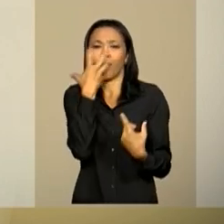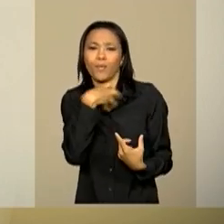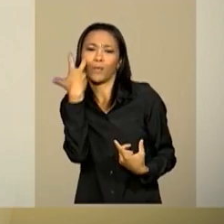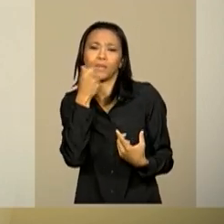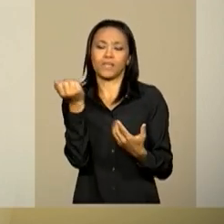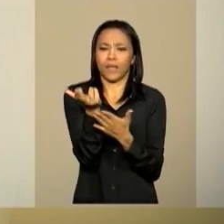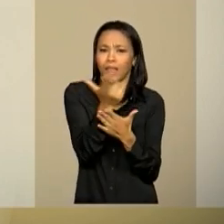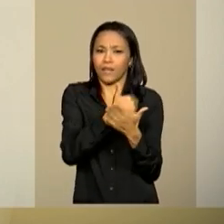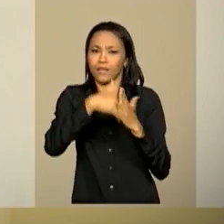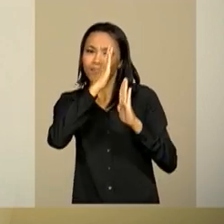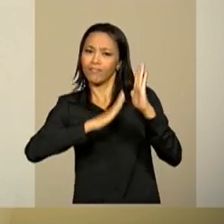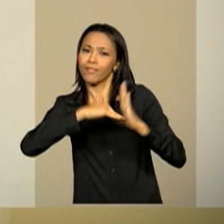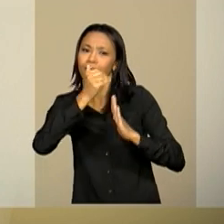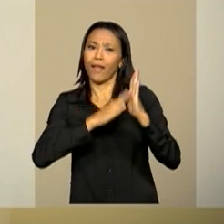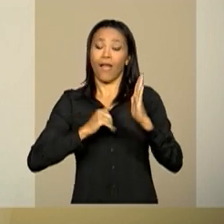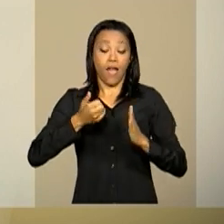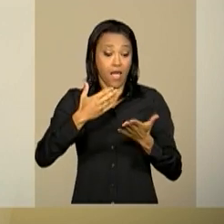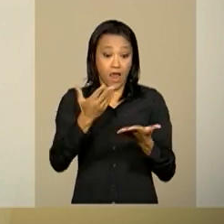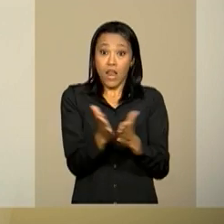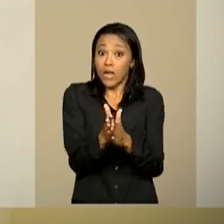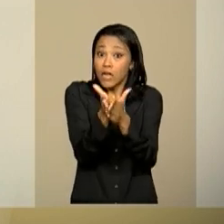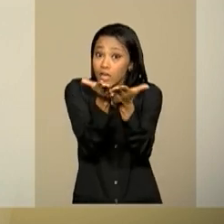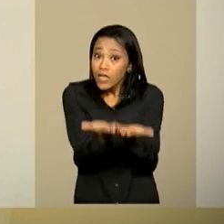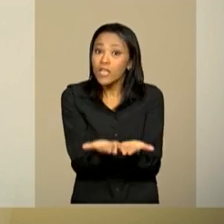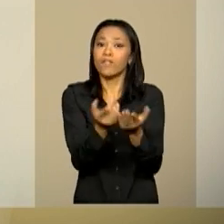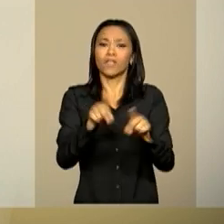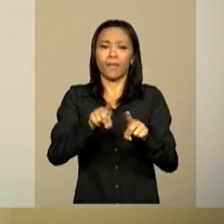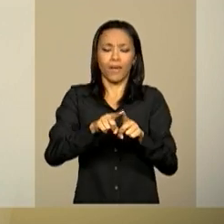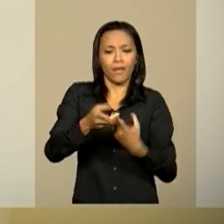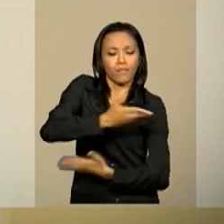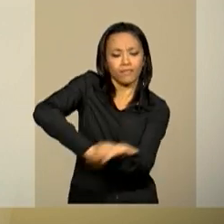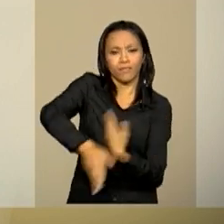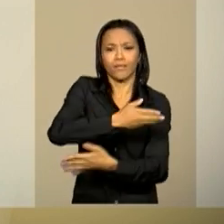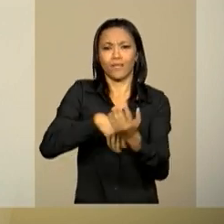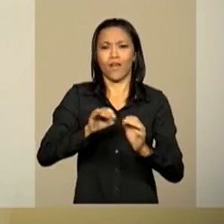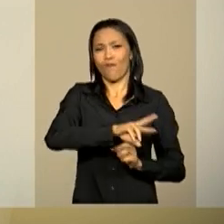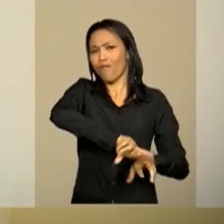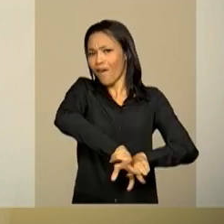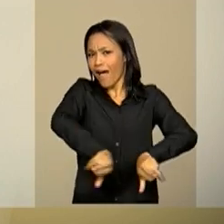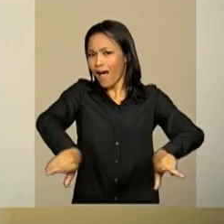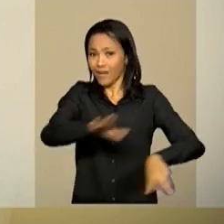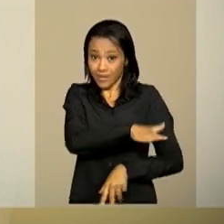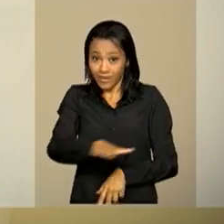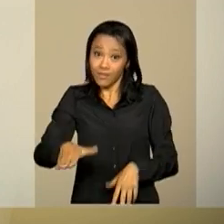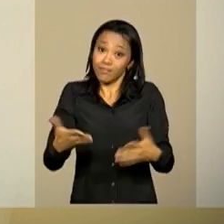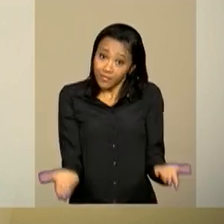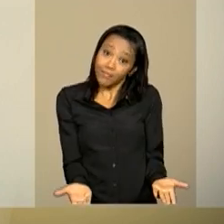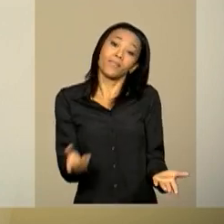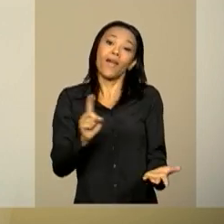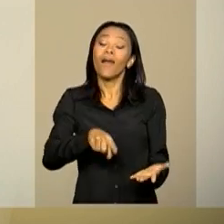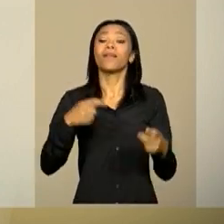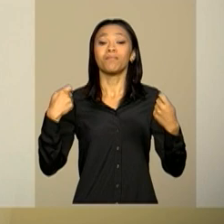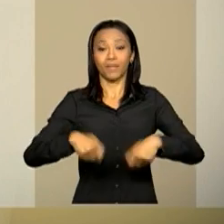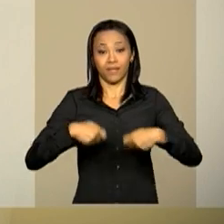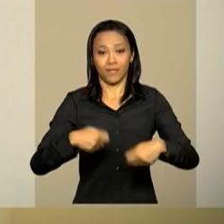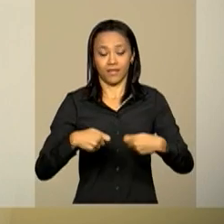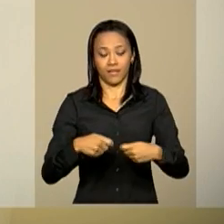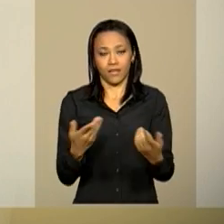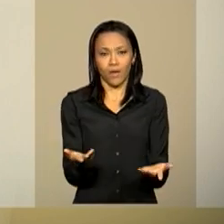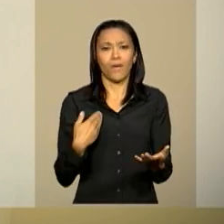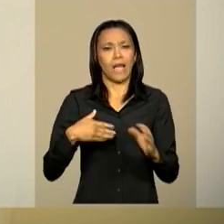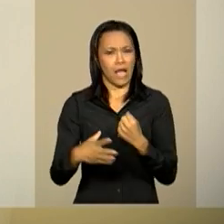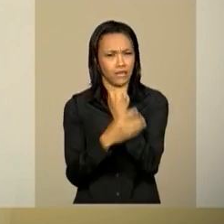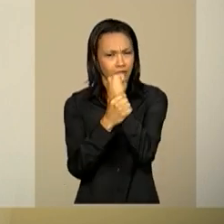Arte acesso a livros socialização com outras crianças enfim os cuidados de que precisa Então